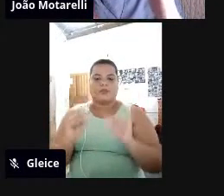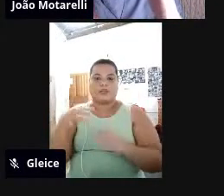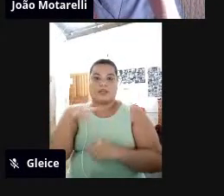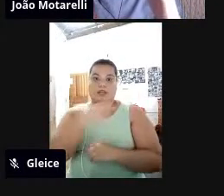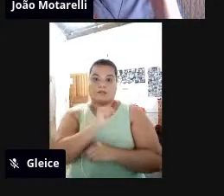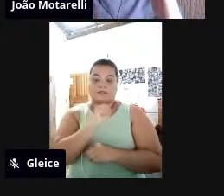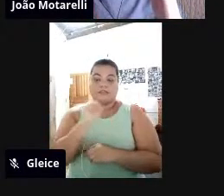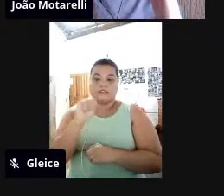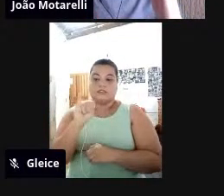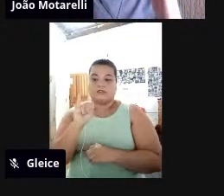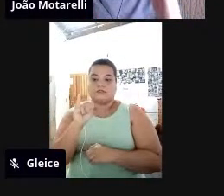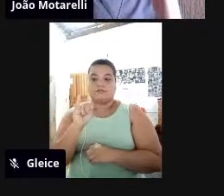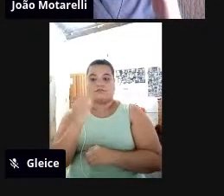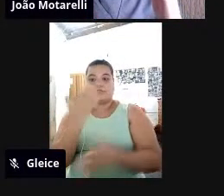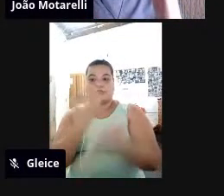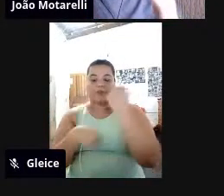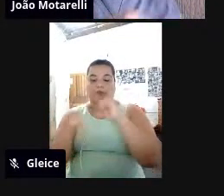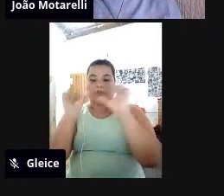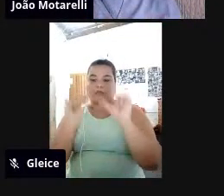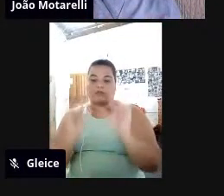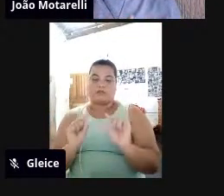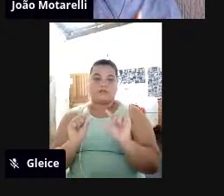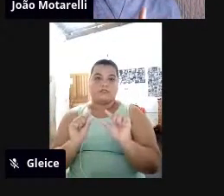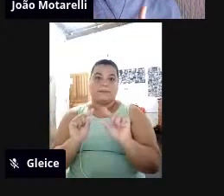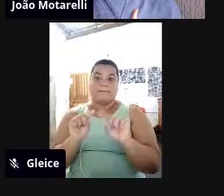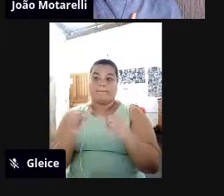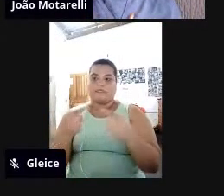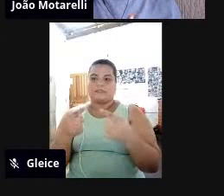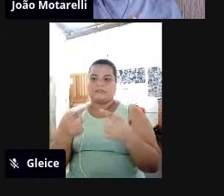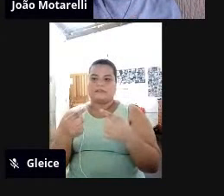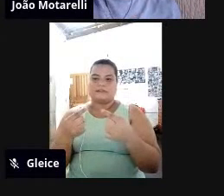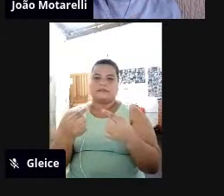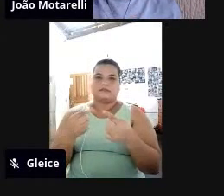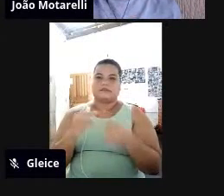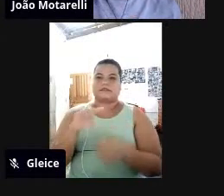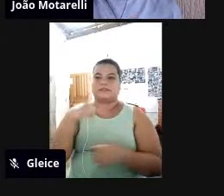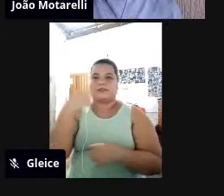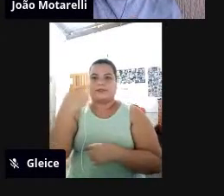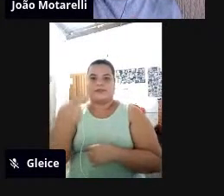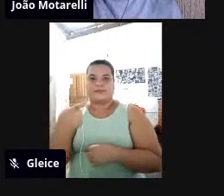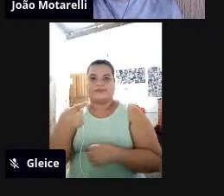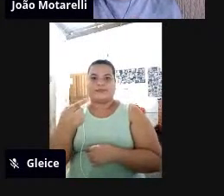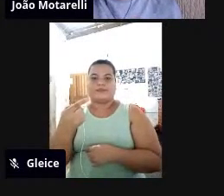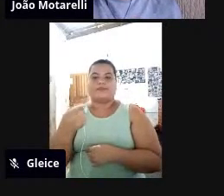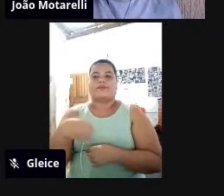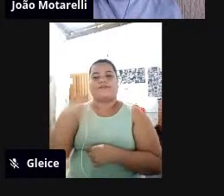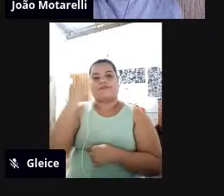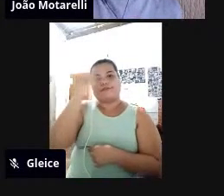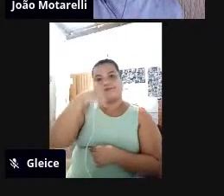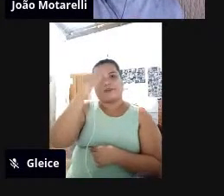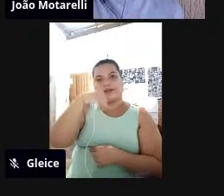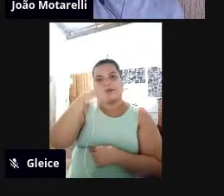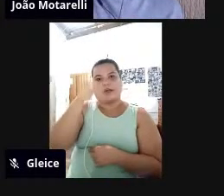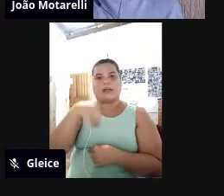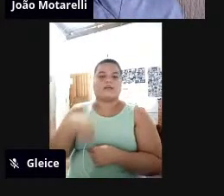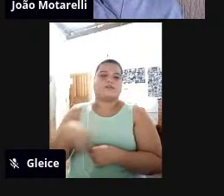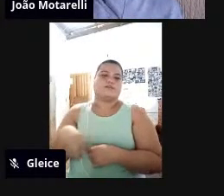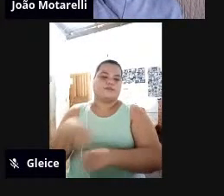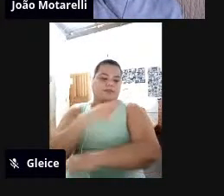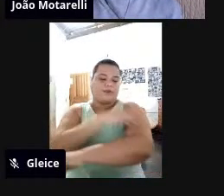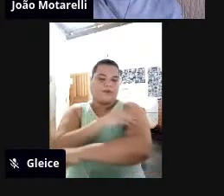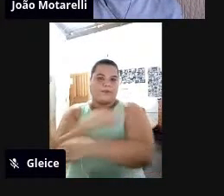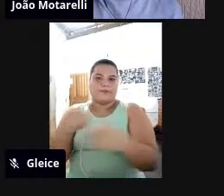dele, pode ser que ele tenha uma perda de peso, mas pode ser que ele tenha redução da imunidade, aumente o risco de lesão, ele pode